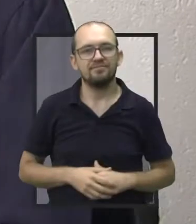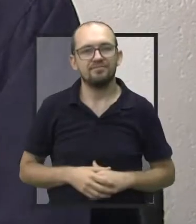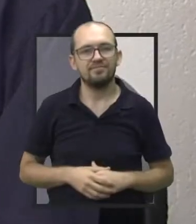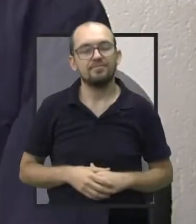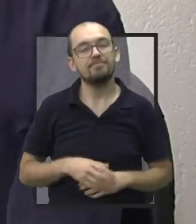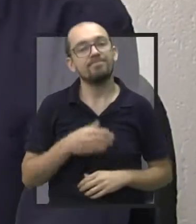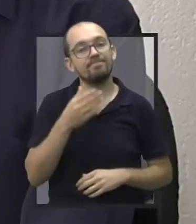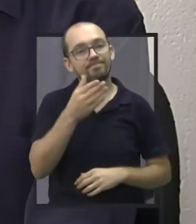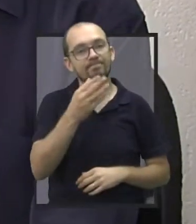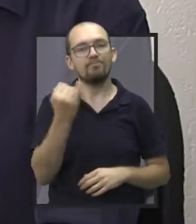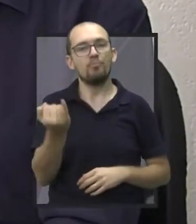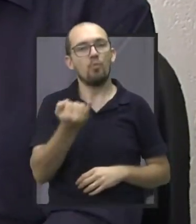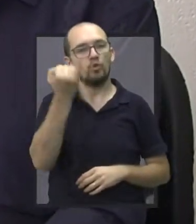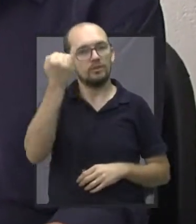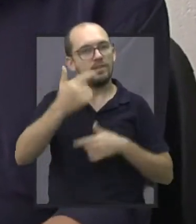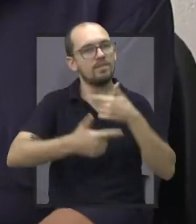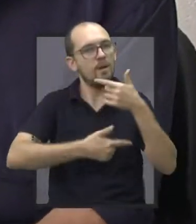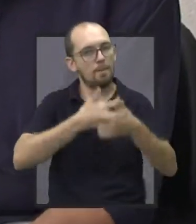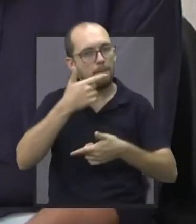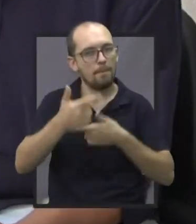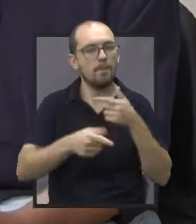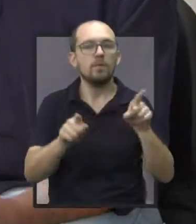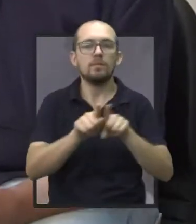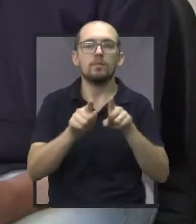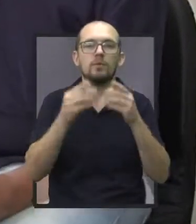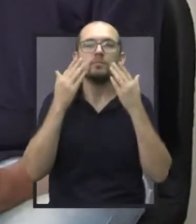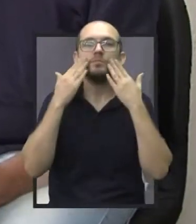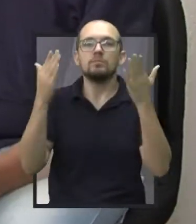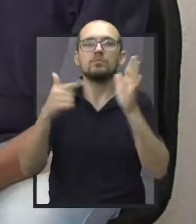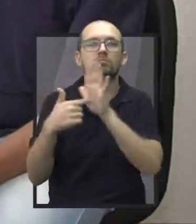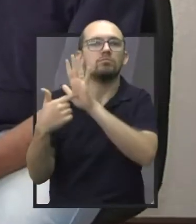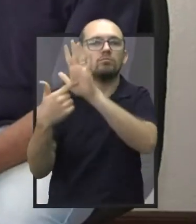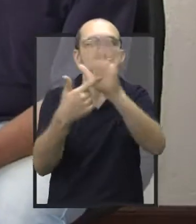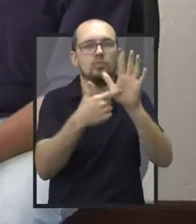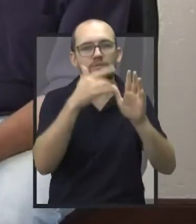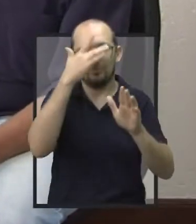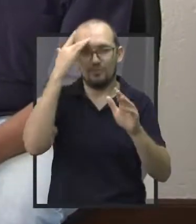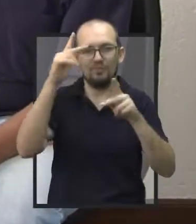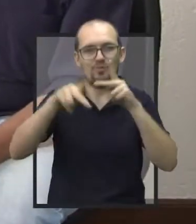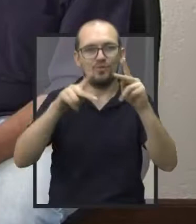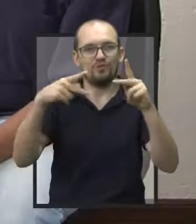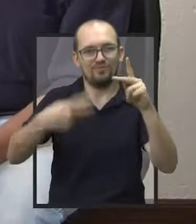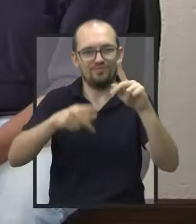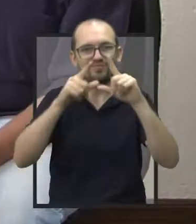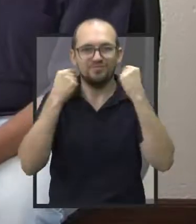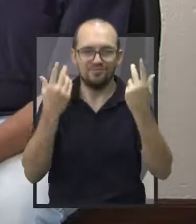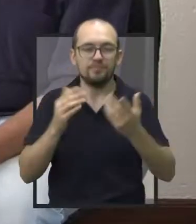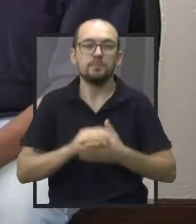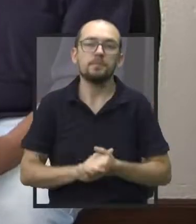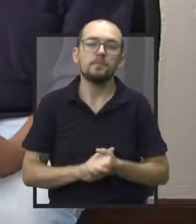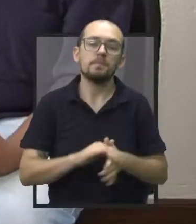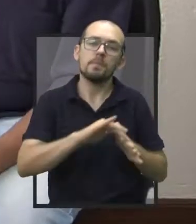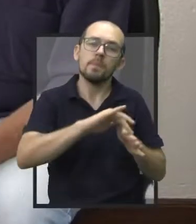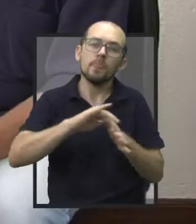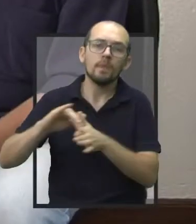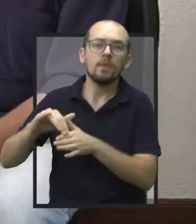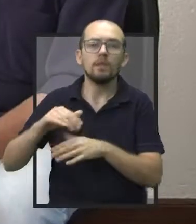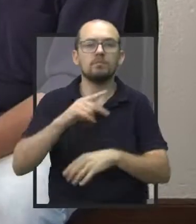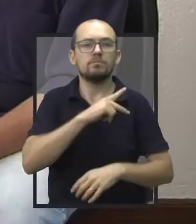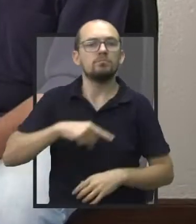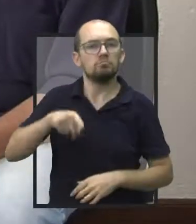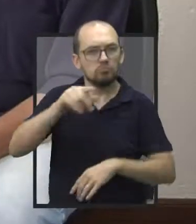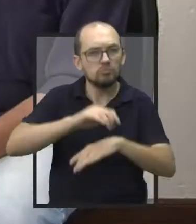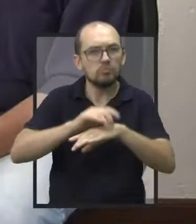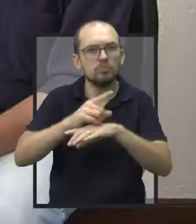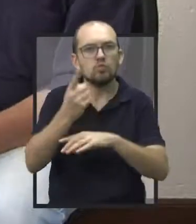importante esse trabalho ea prestação de contas com você morador de aula presidente o senhor é também autor de um requerimento